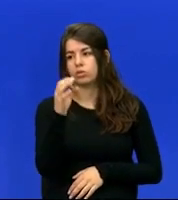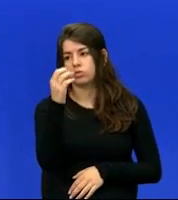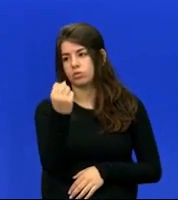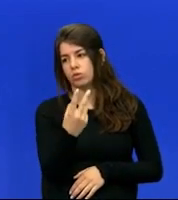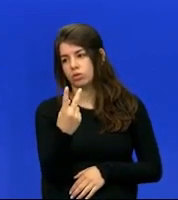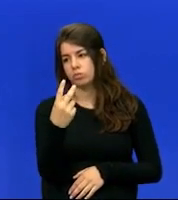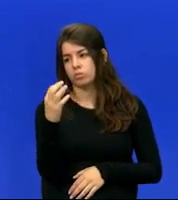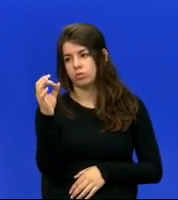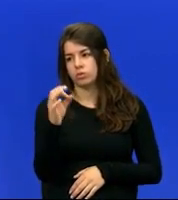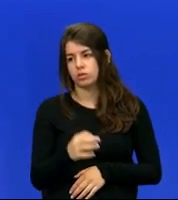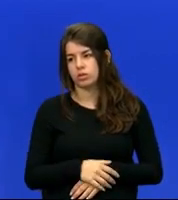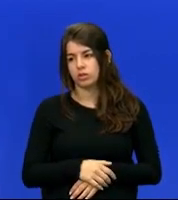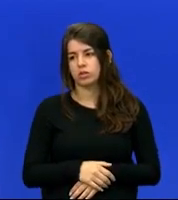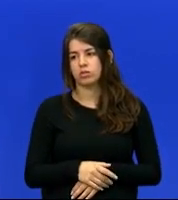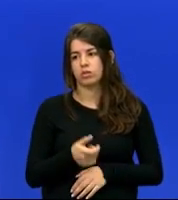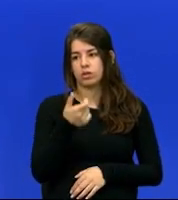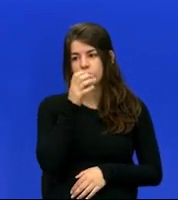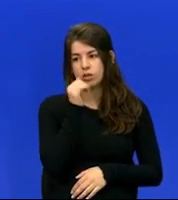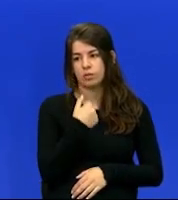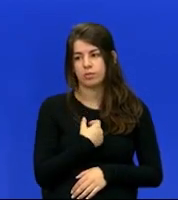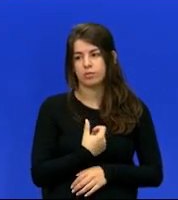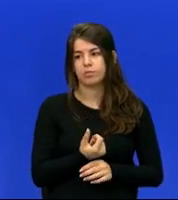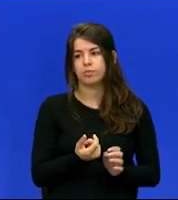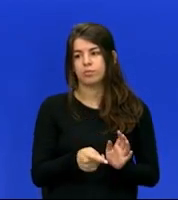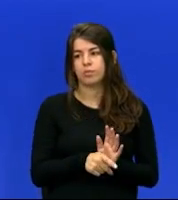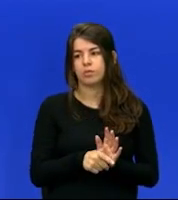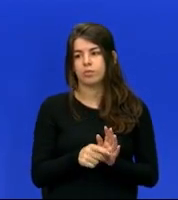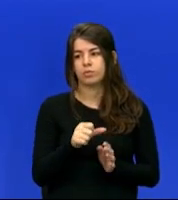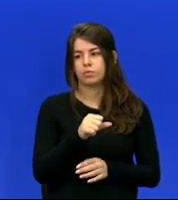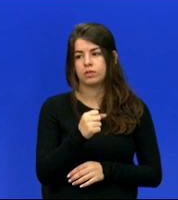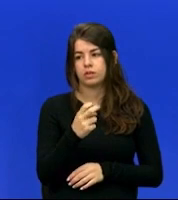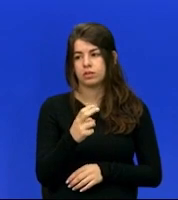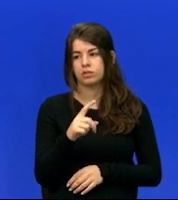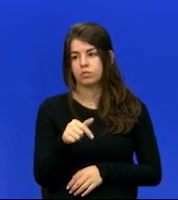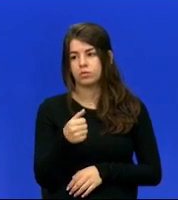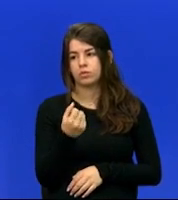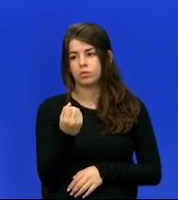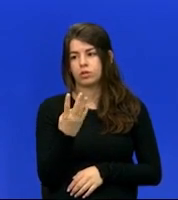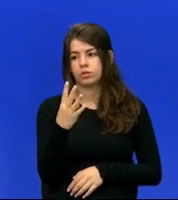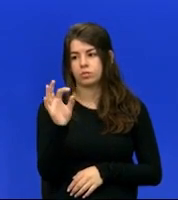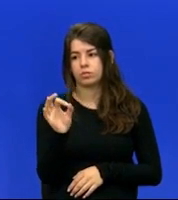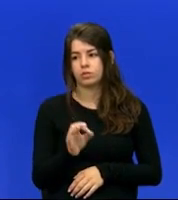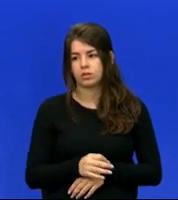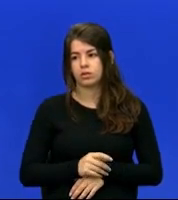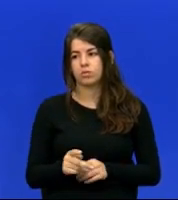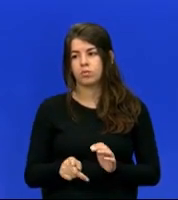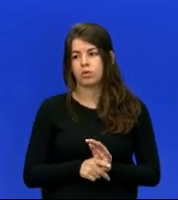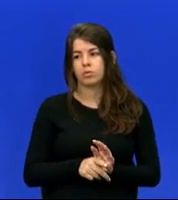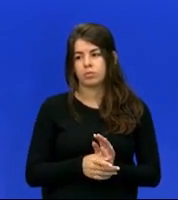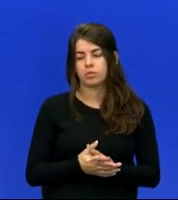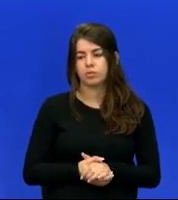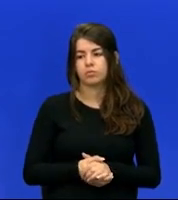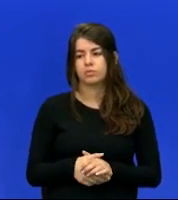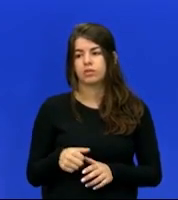68,2%, entre menos 2 e 2, a área de 95,4%, entre menos 3 e